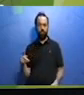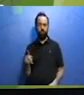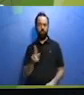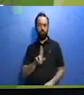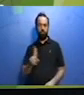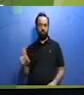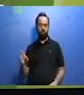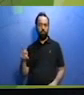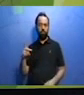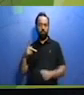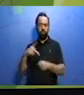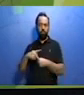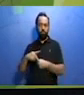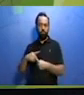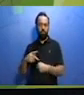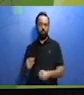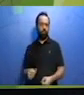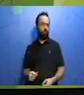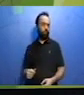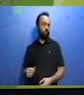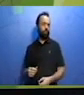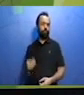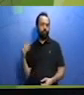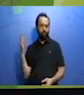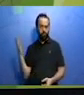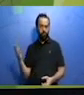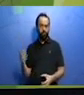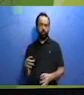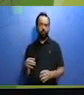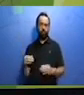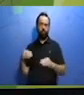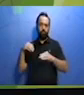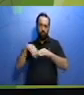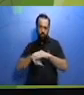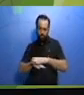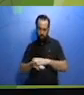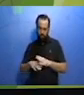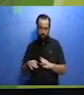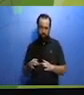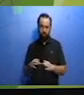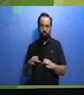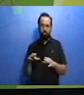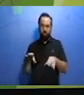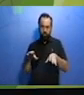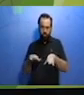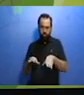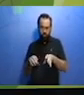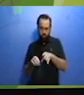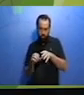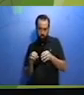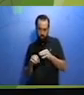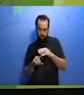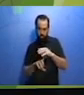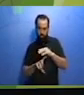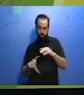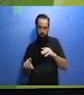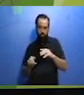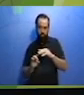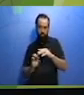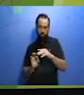conhecida como petróleo. O petróleo ele fica armazenado no interior dos poros ou espaços